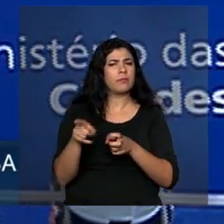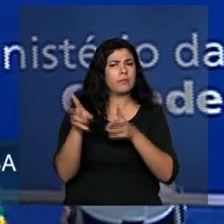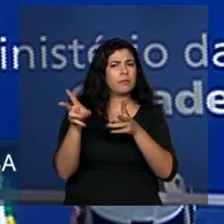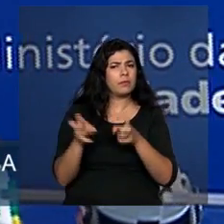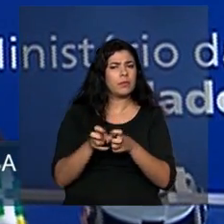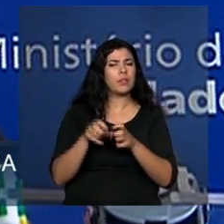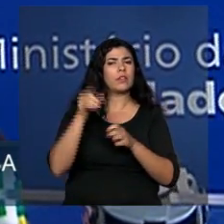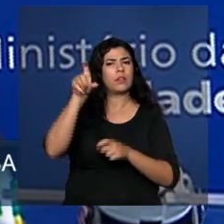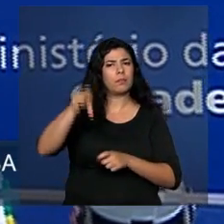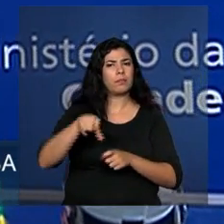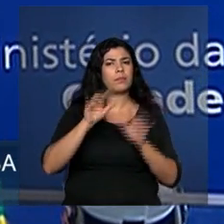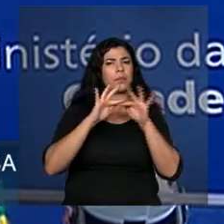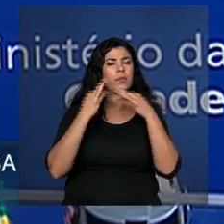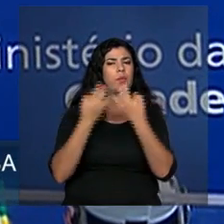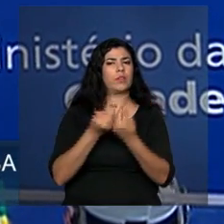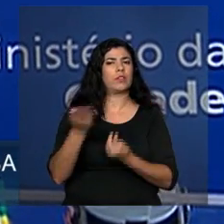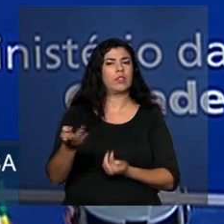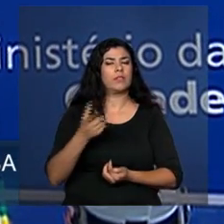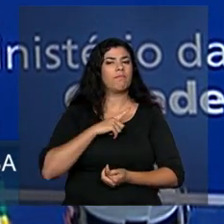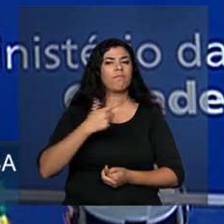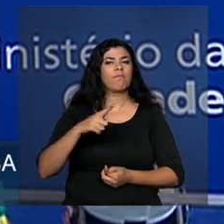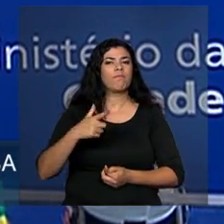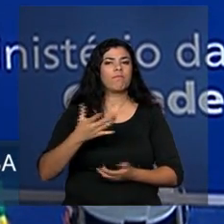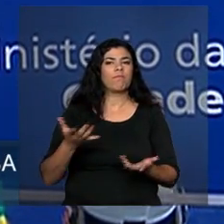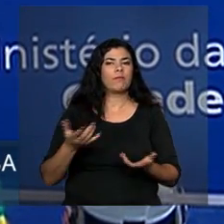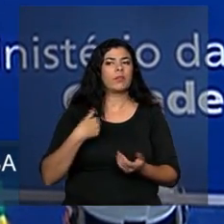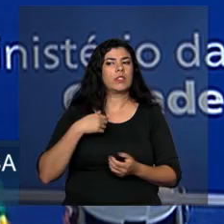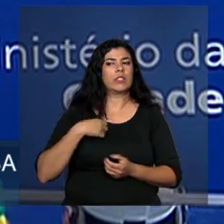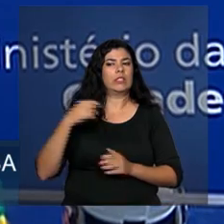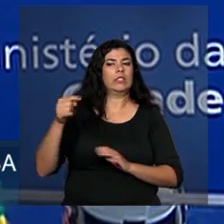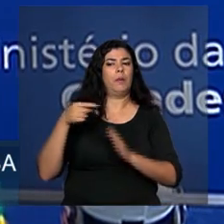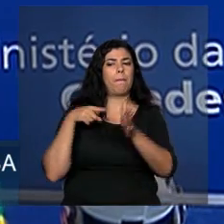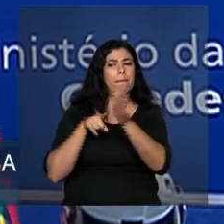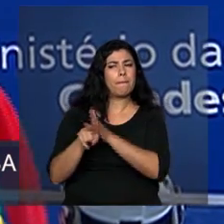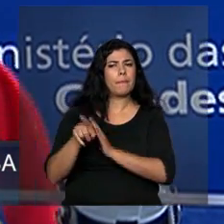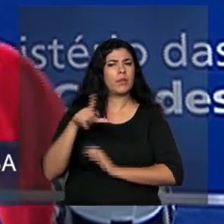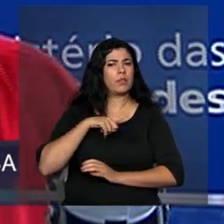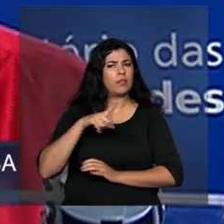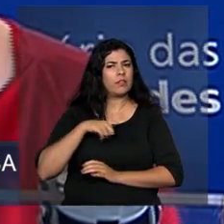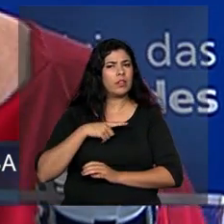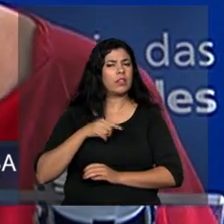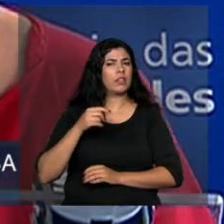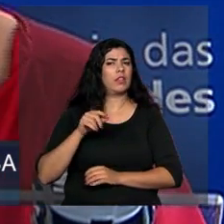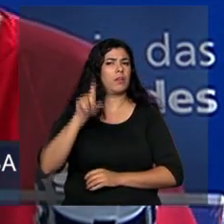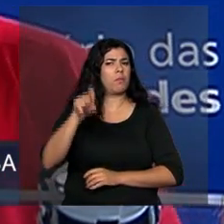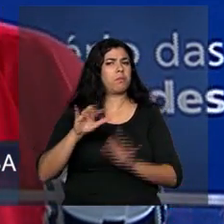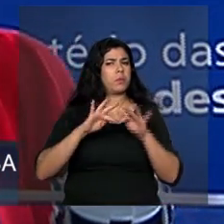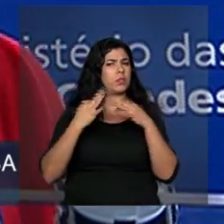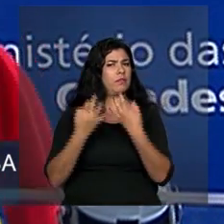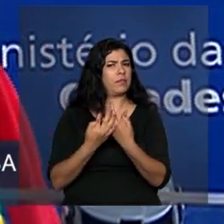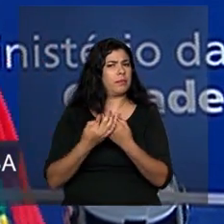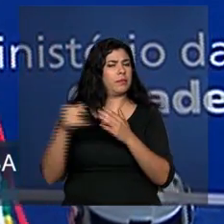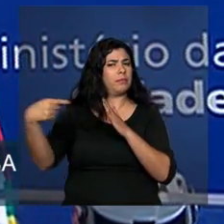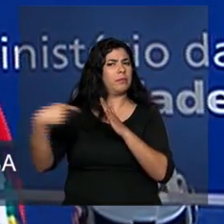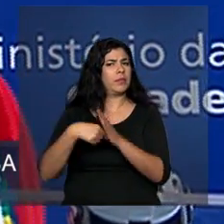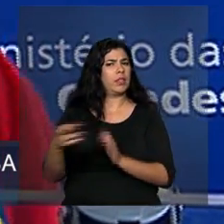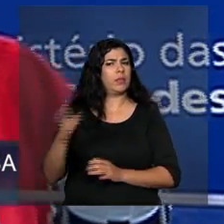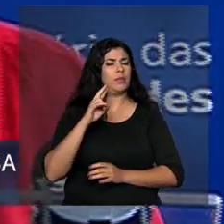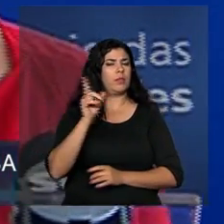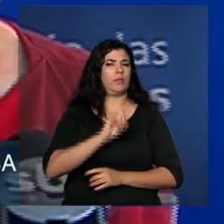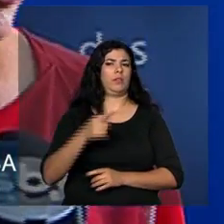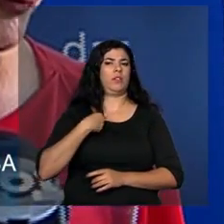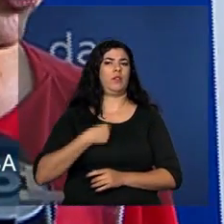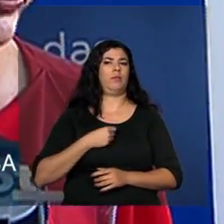em Bolsa Família, ela não tinha, eu perguntei, você tem Bolsa Família? Ela me disse não, a minha foi